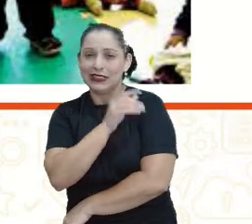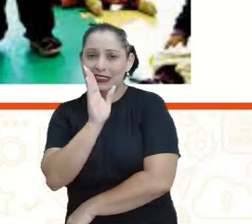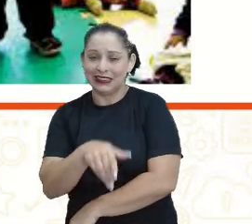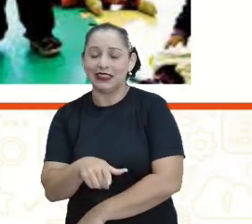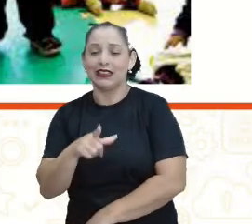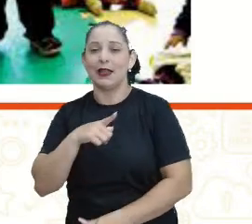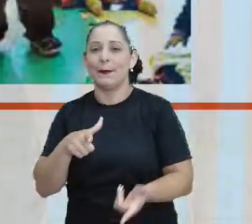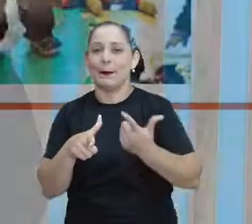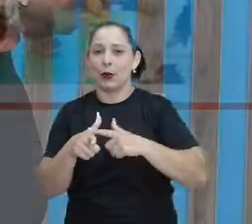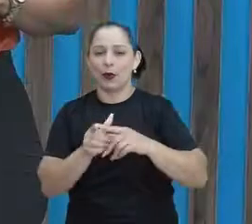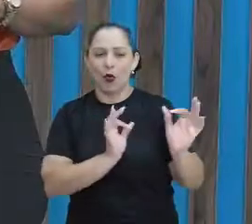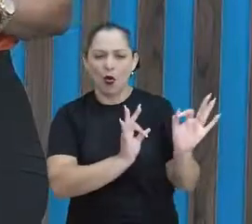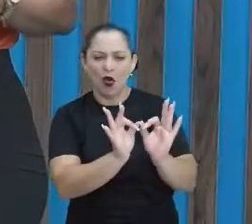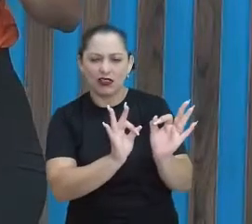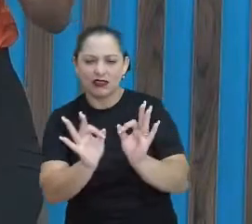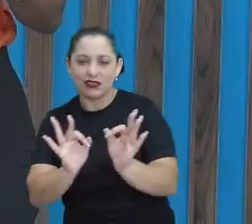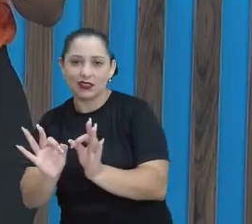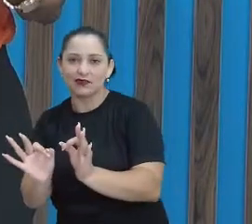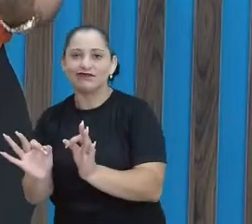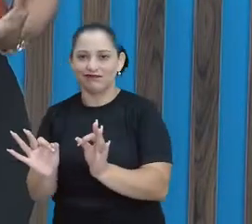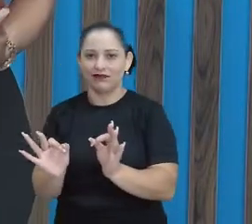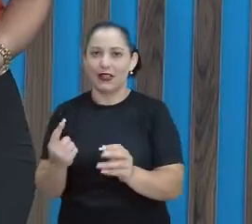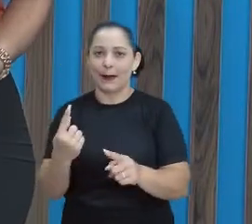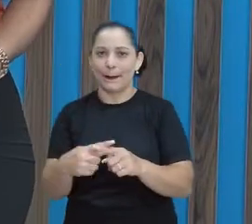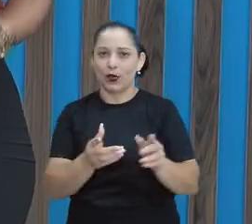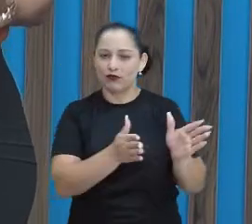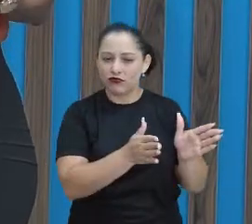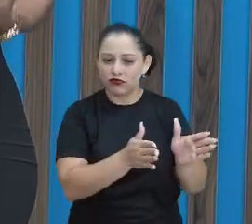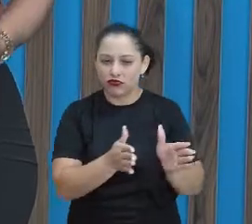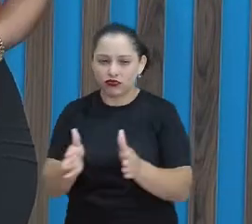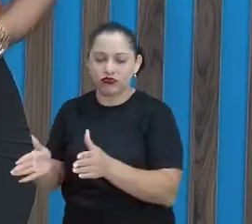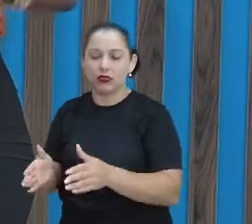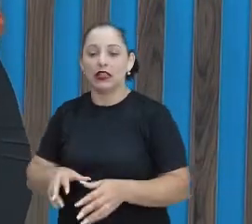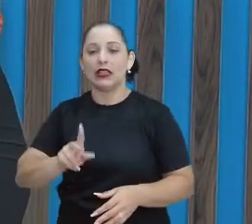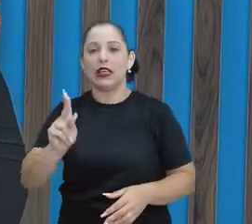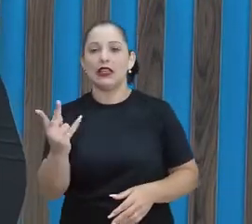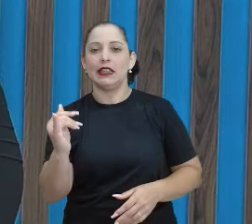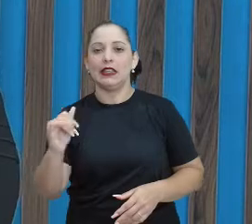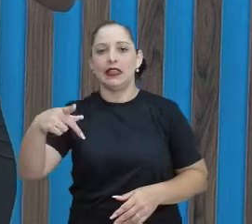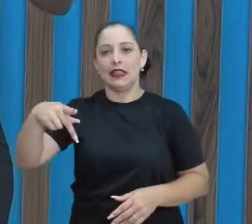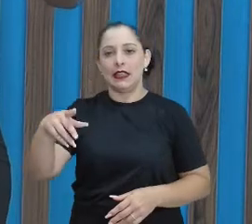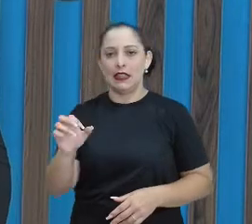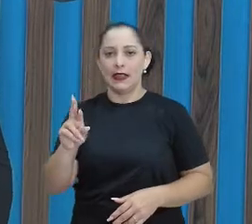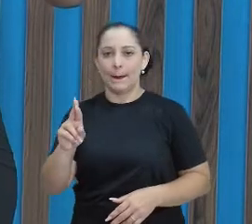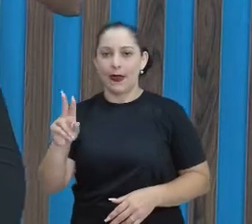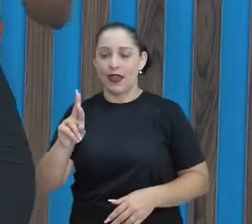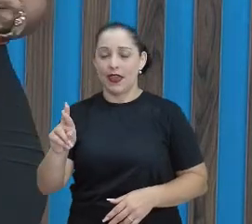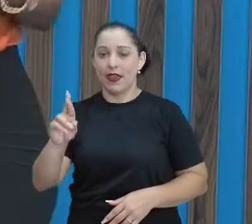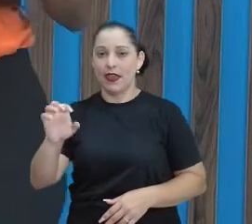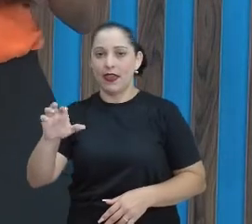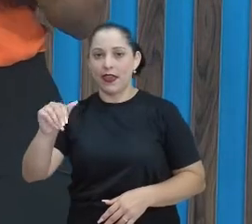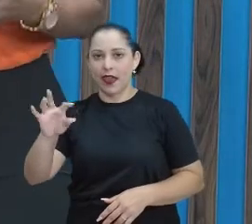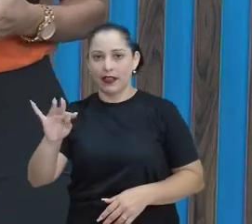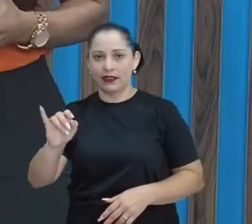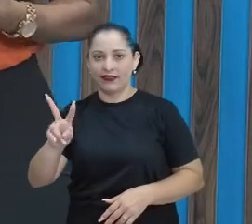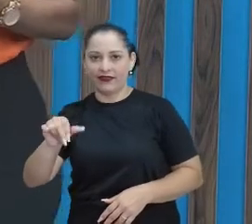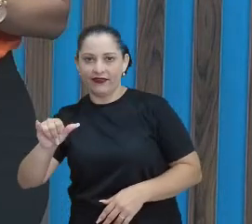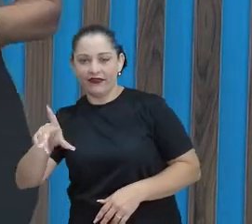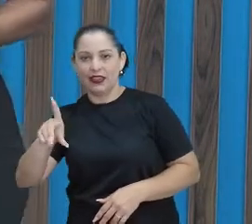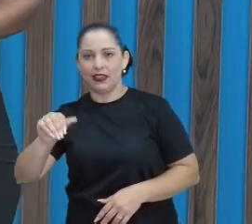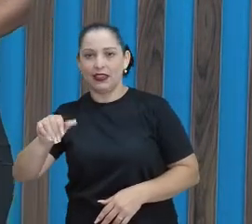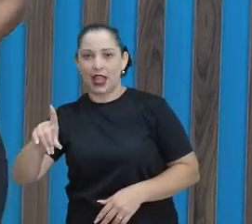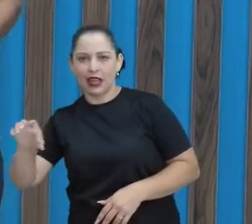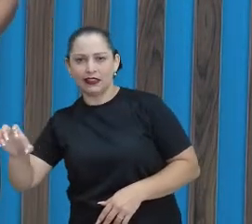desorganização sensorial, caracterizado pela hiperreatividade. O que é isso? Vamos lembrar o que a gente já falou sobre os estudantes que